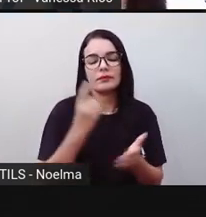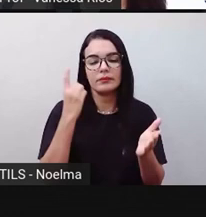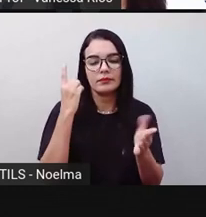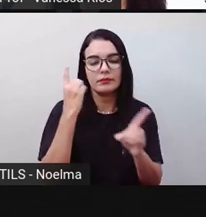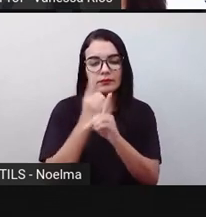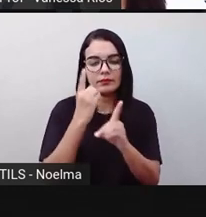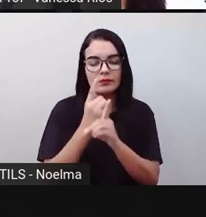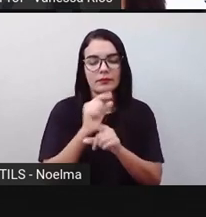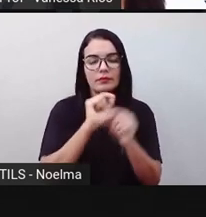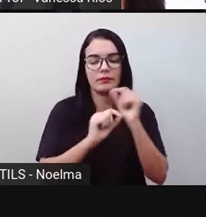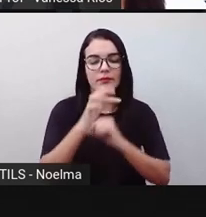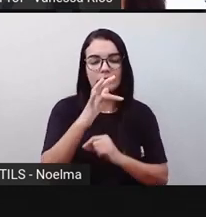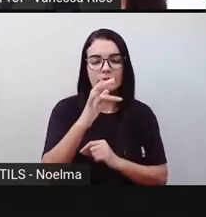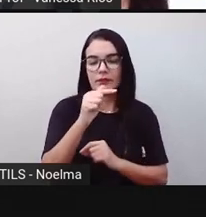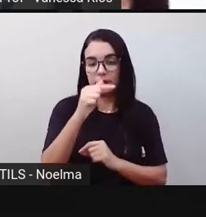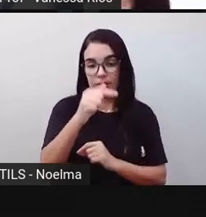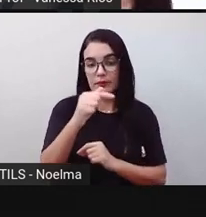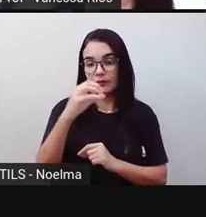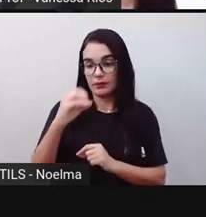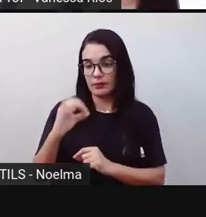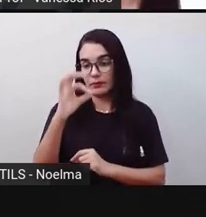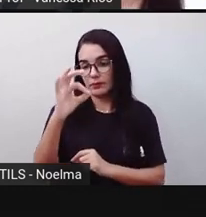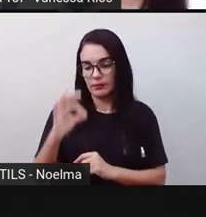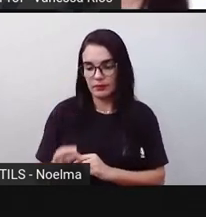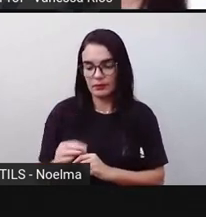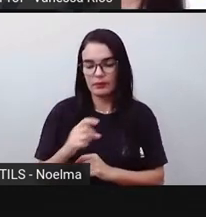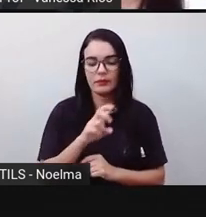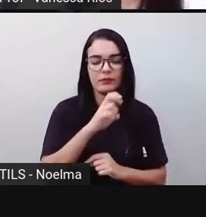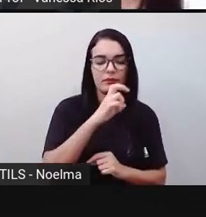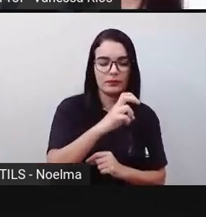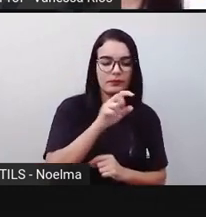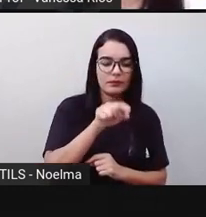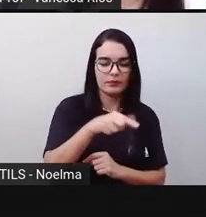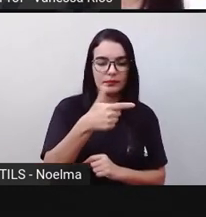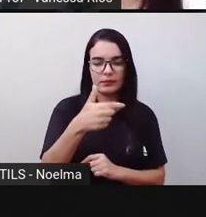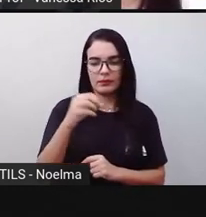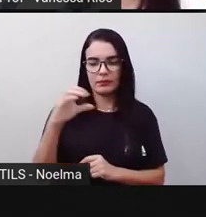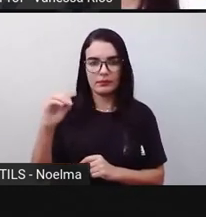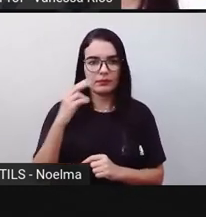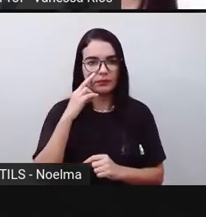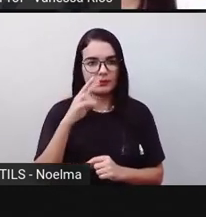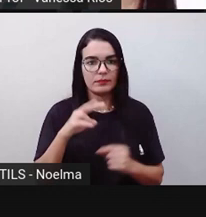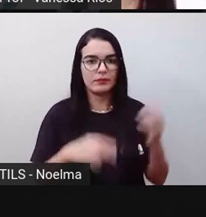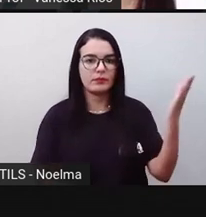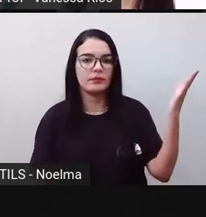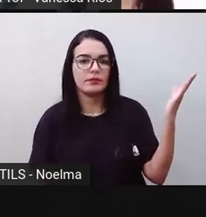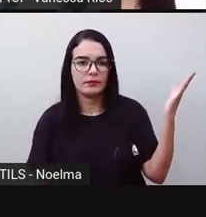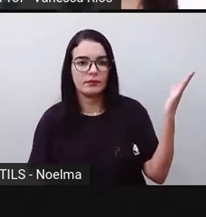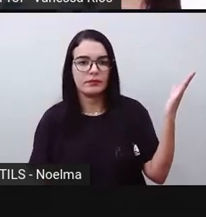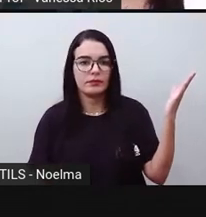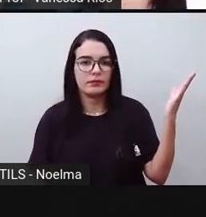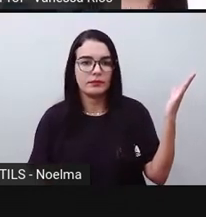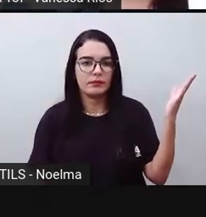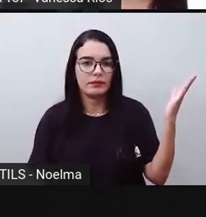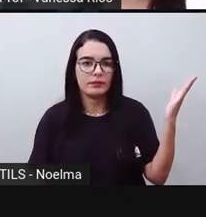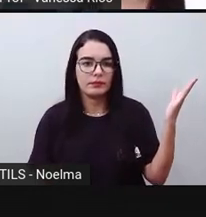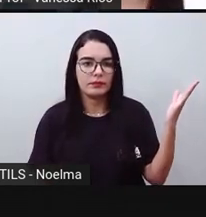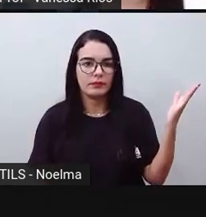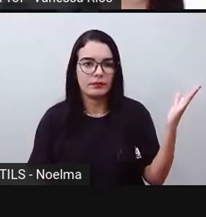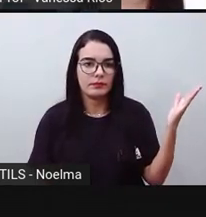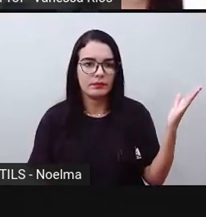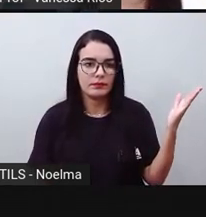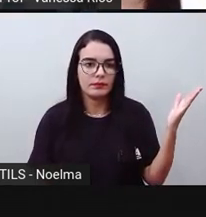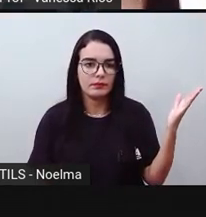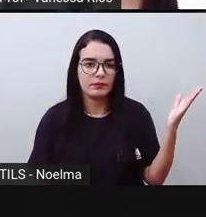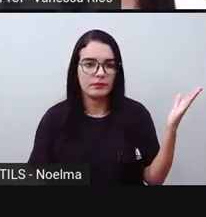de 70% de 5.200. E é por isso que a Pro colocou aqui o cálculo, para que da mesma forma que a gente